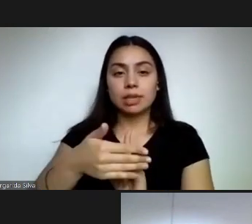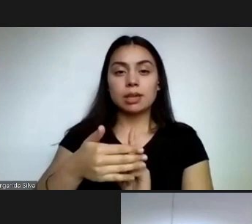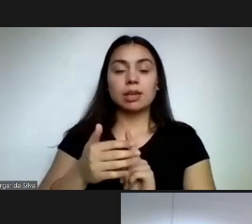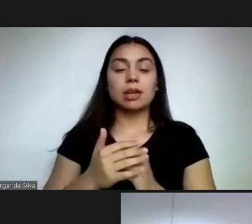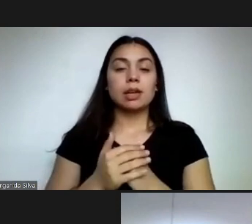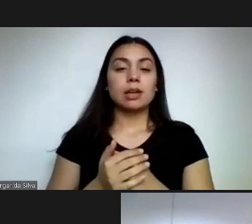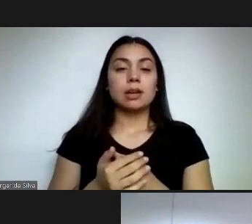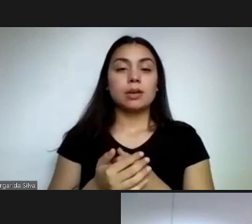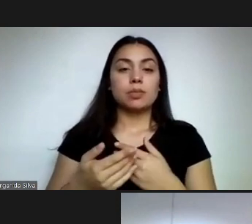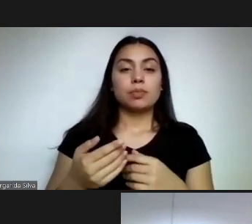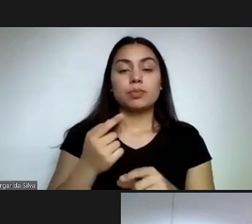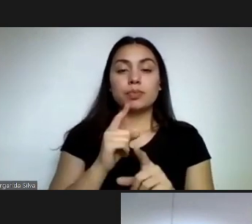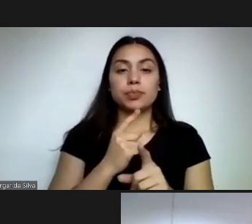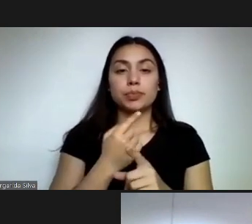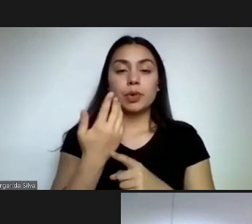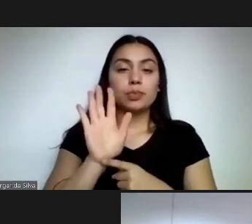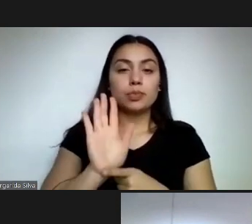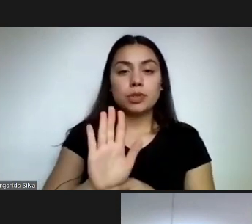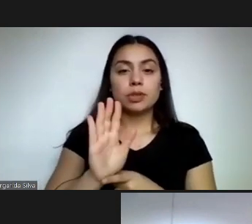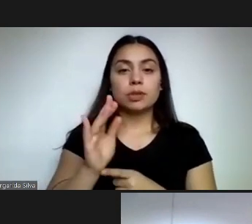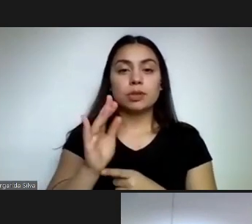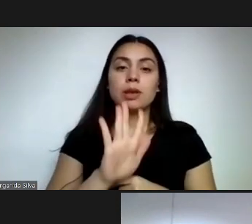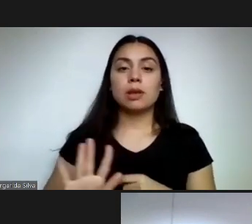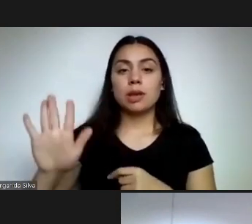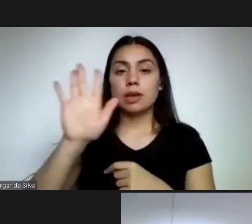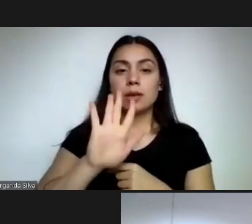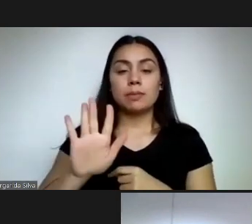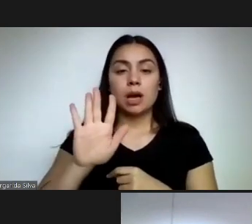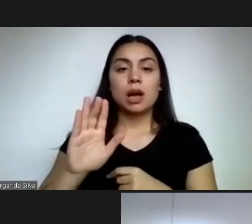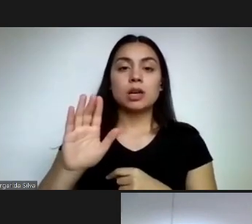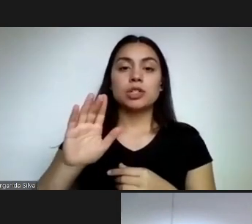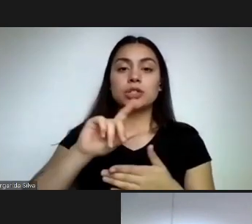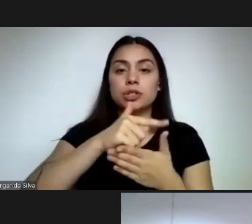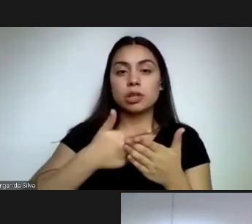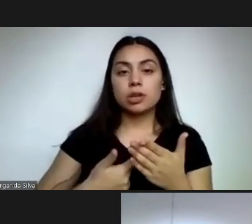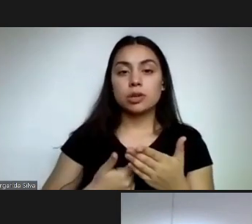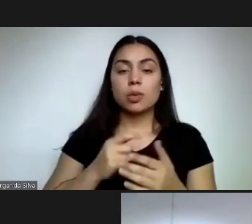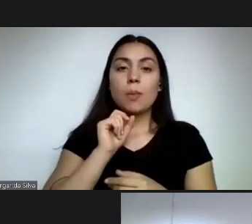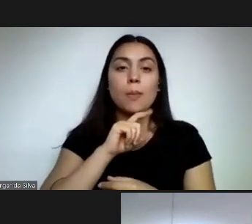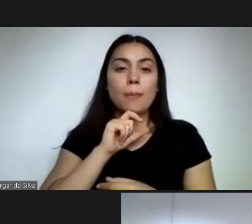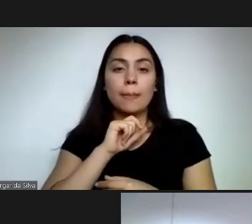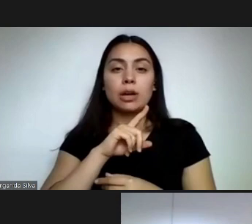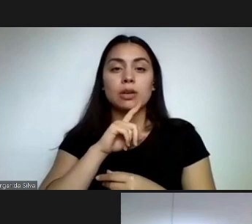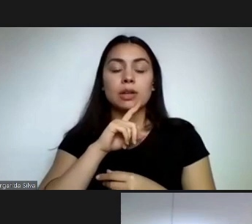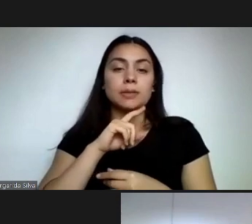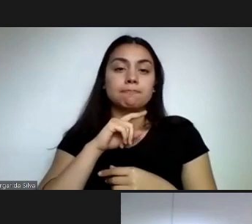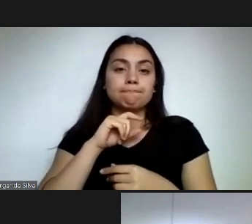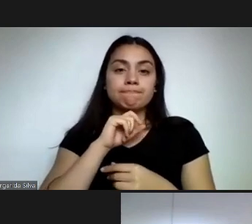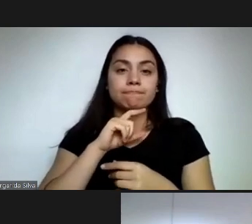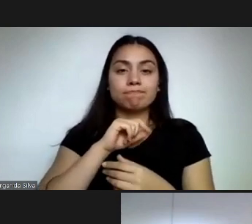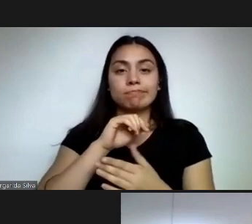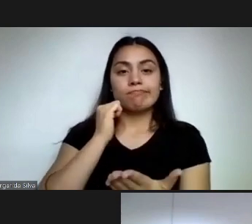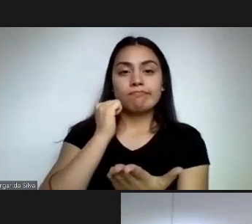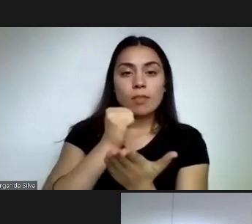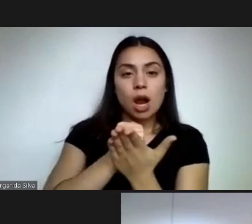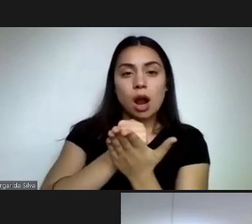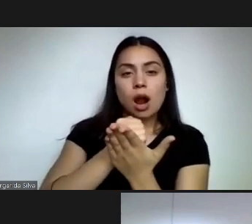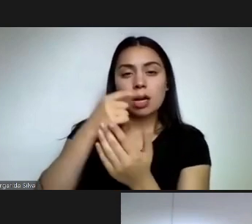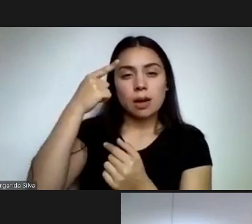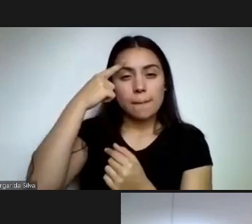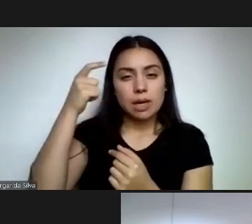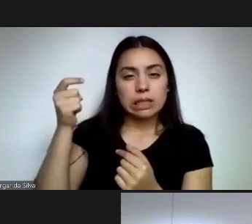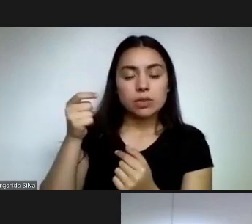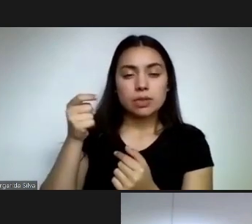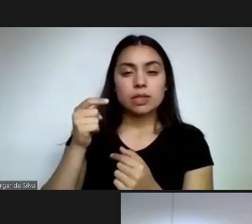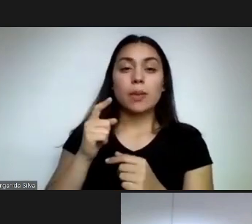para os média, como as imagens e as mensagens podem perpetuar elas próprias estereótipos e